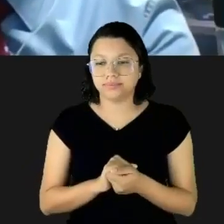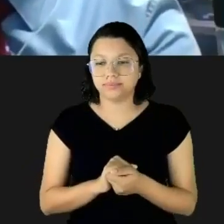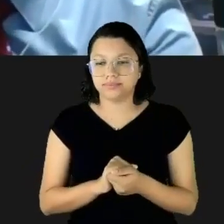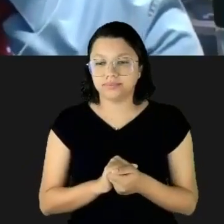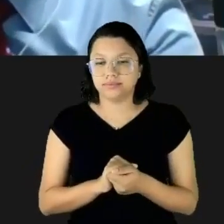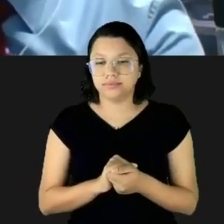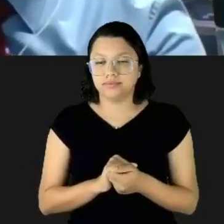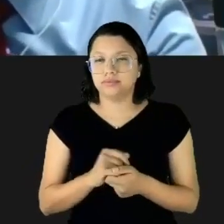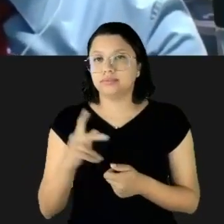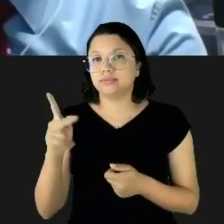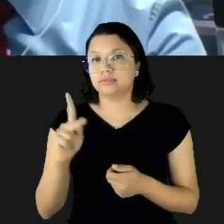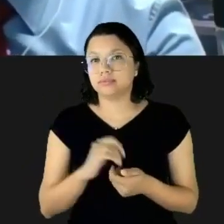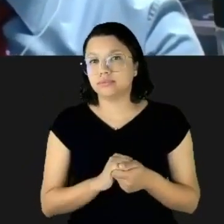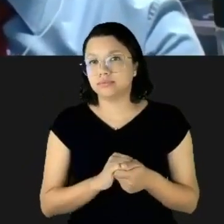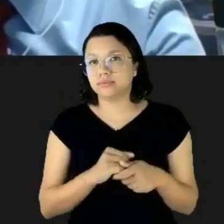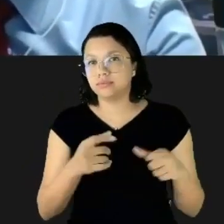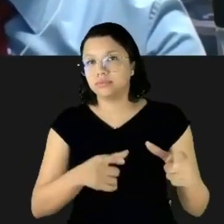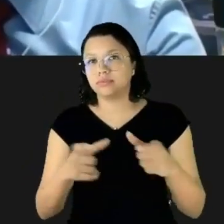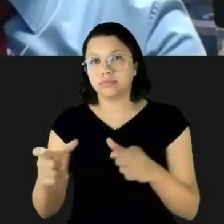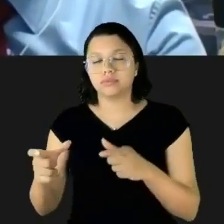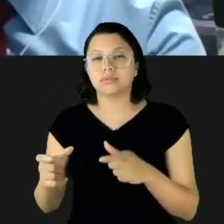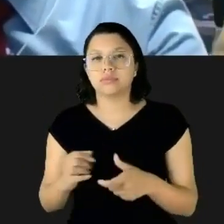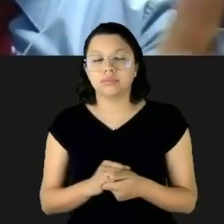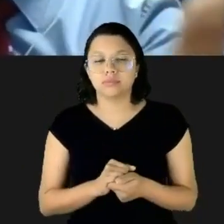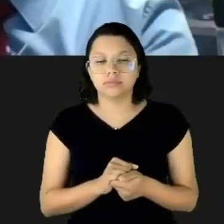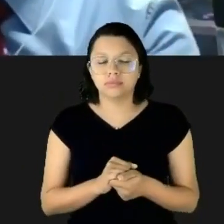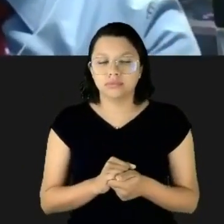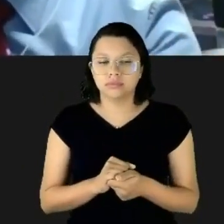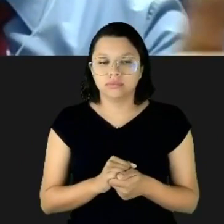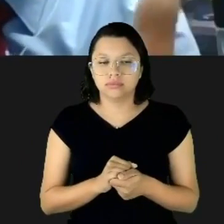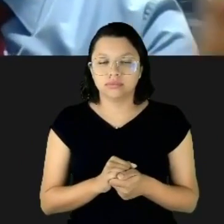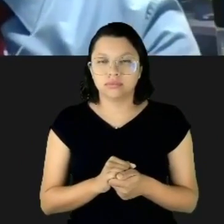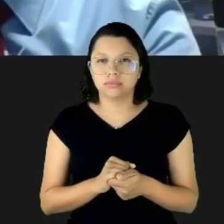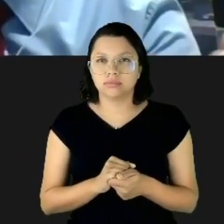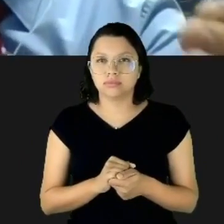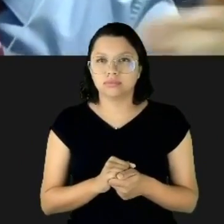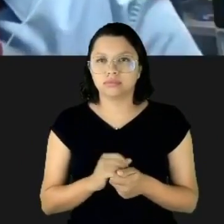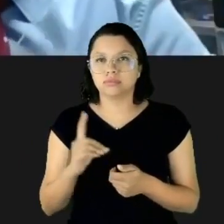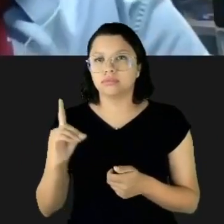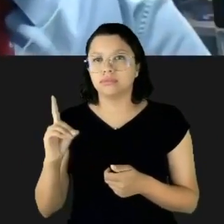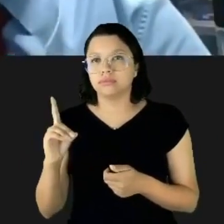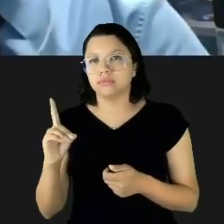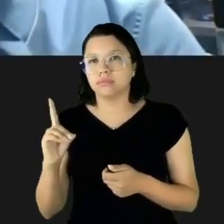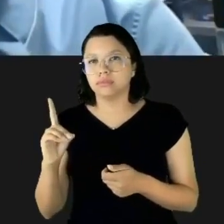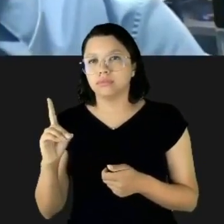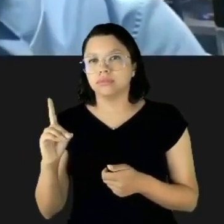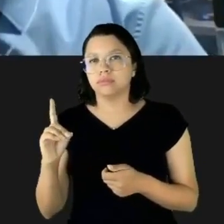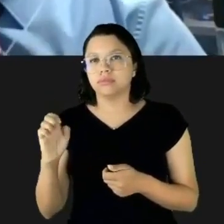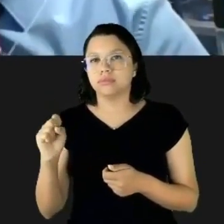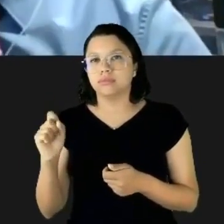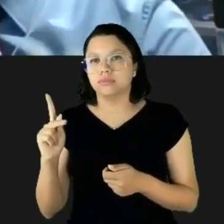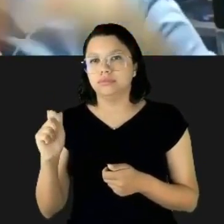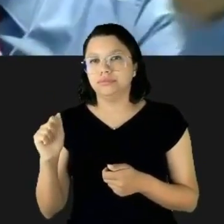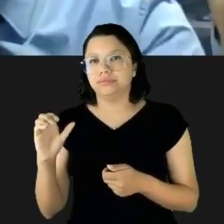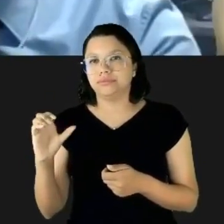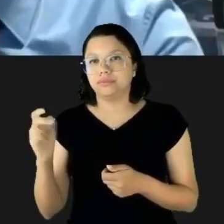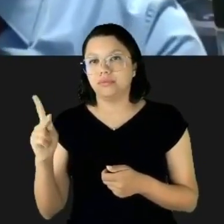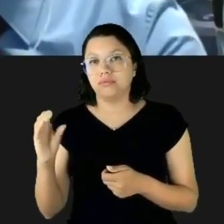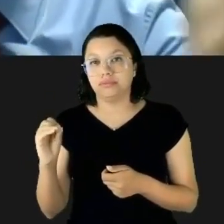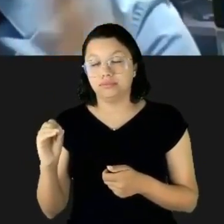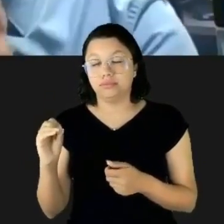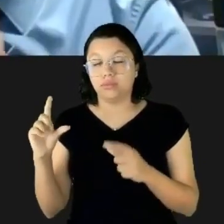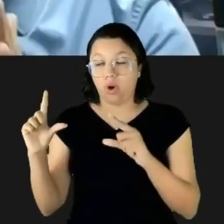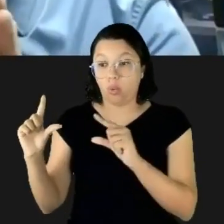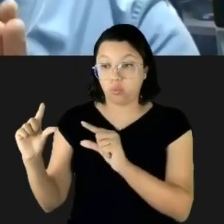que na sua unidade o minutar de espaço está quase zerado, mas em cumprir determinações está